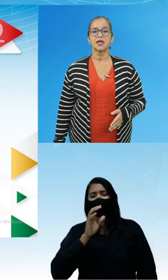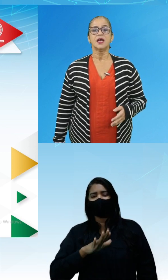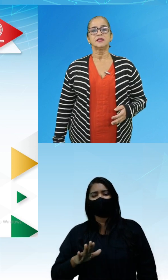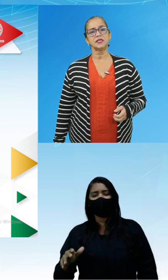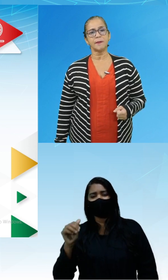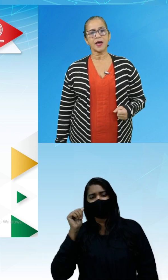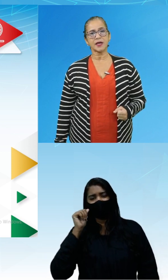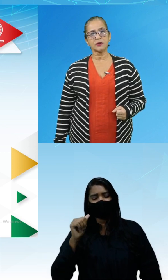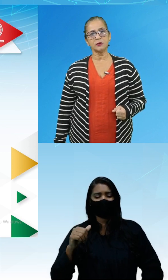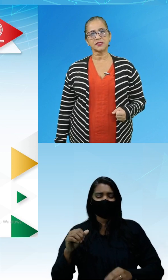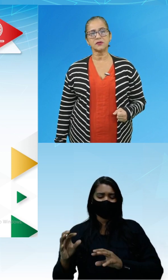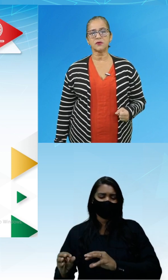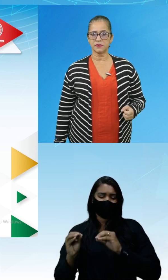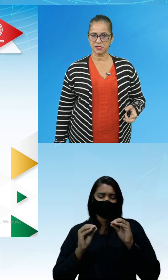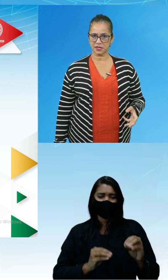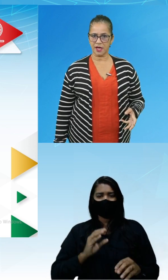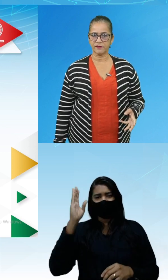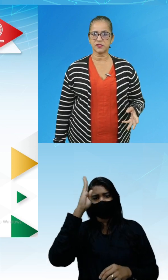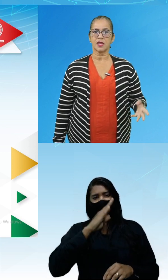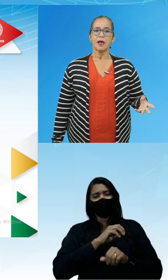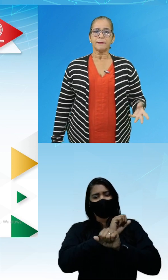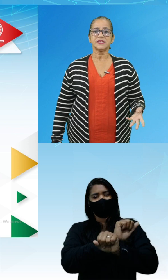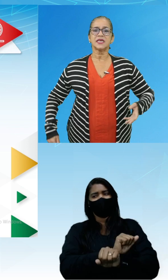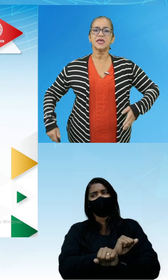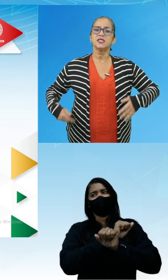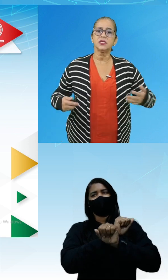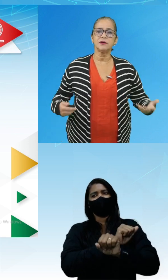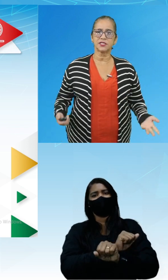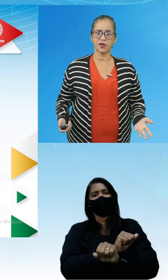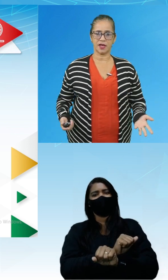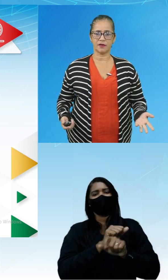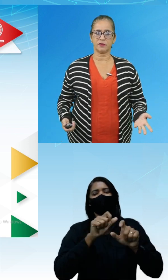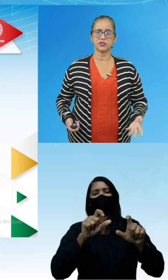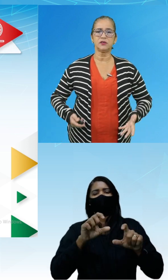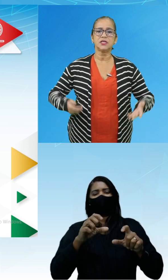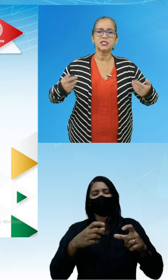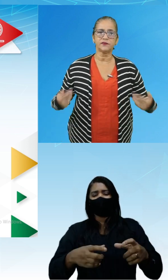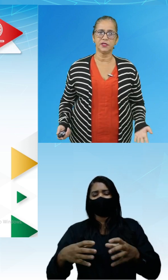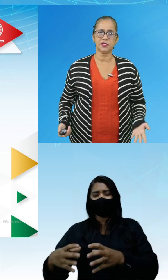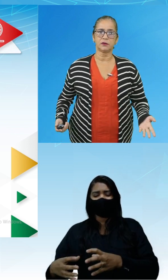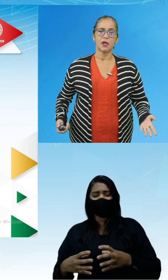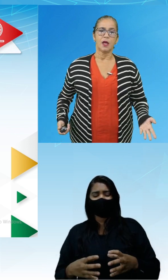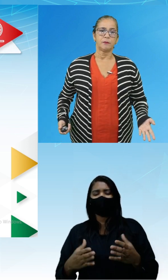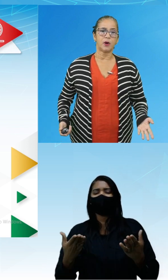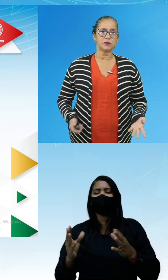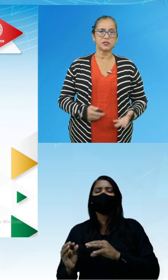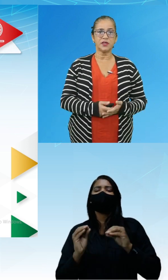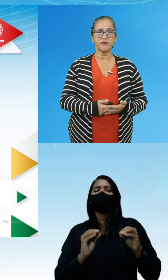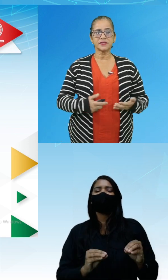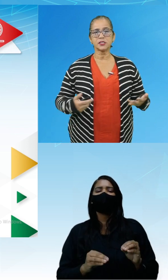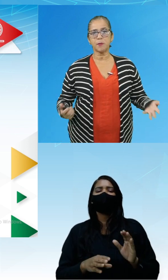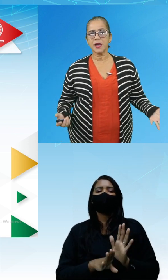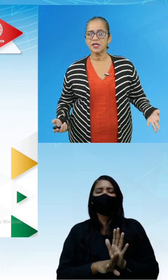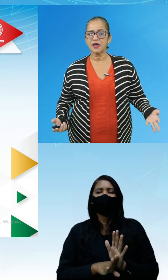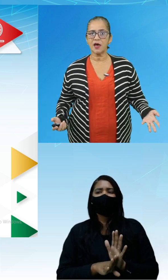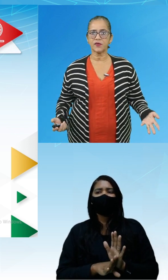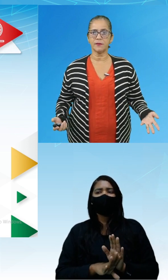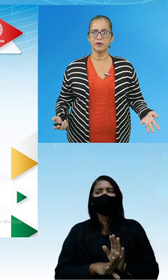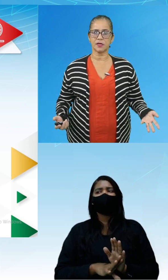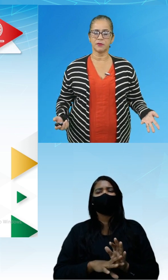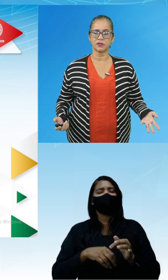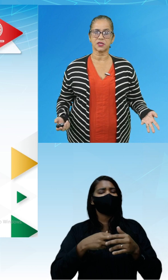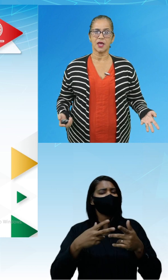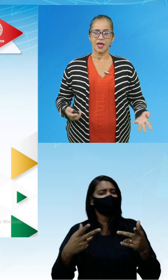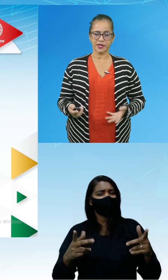africanas desembarcaram no Brasil como escravos, mas em que região eles ficavam? De onde eles vinham? Bom, de diversas partes da África,